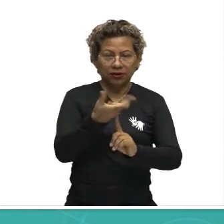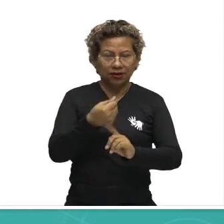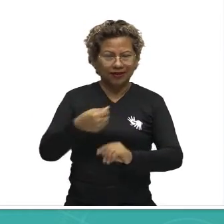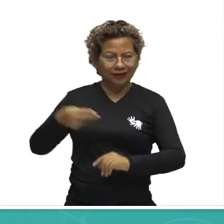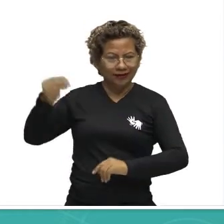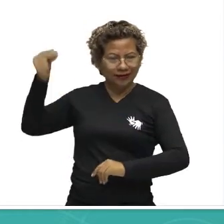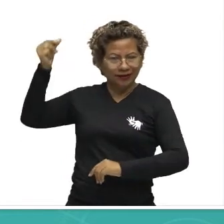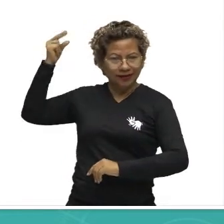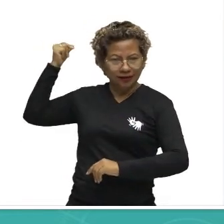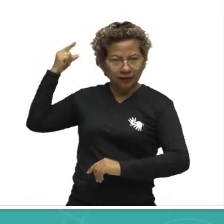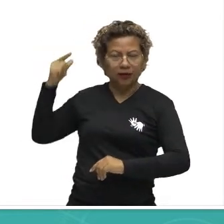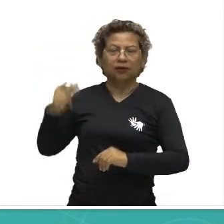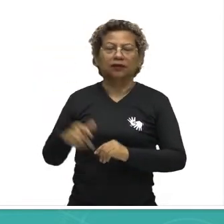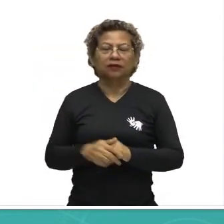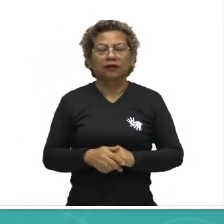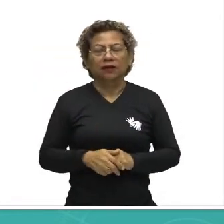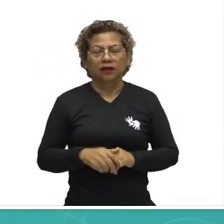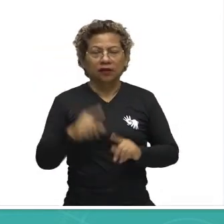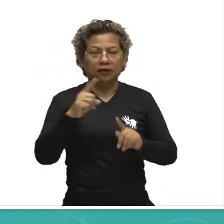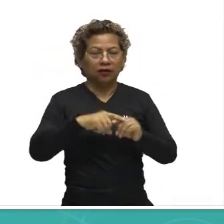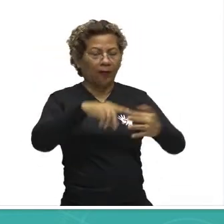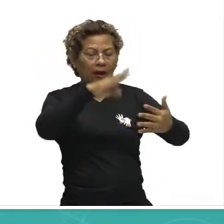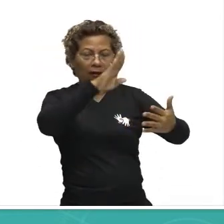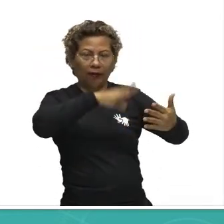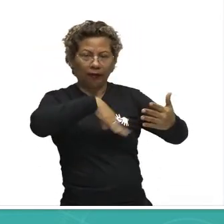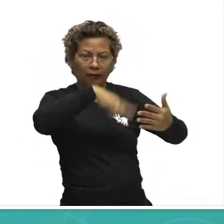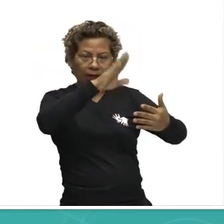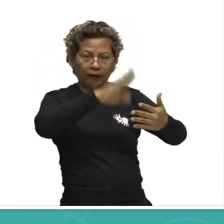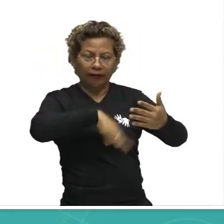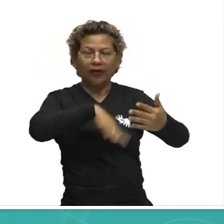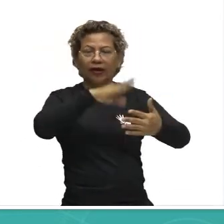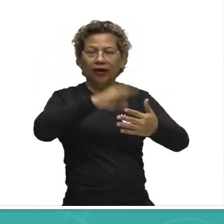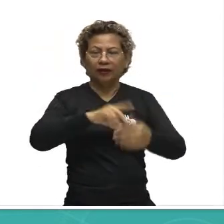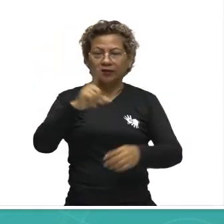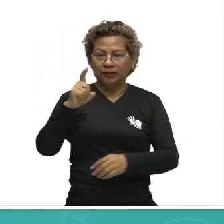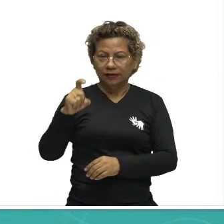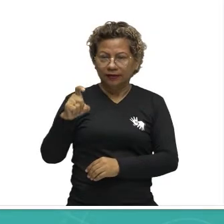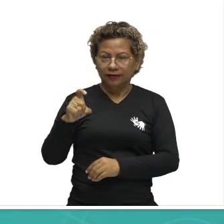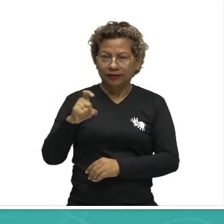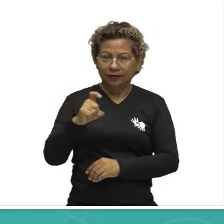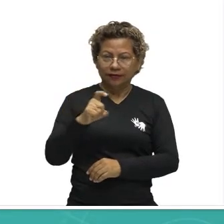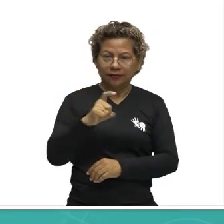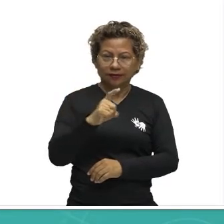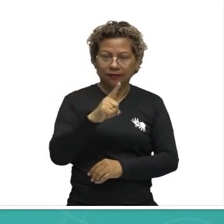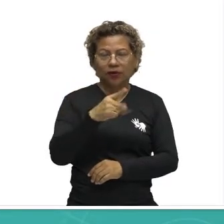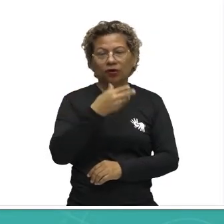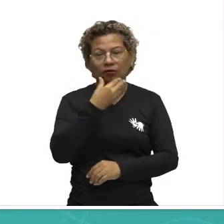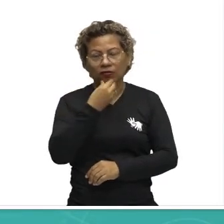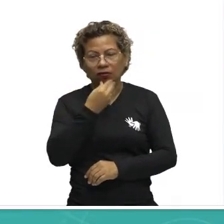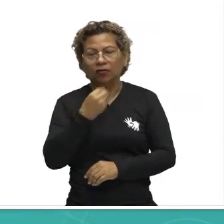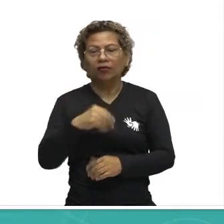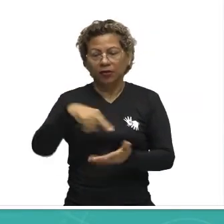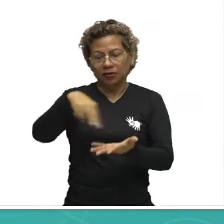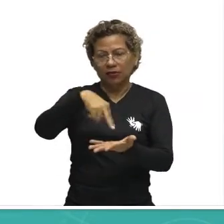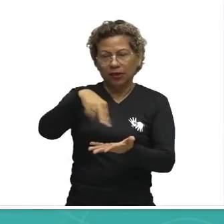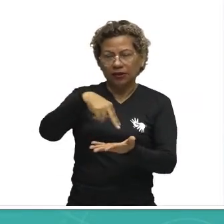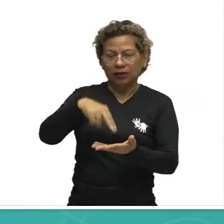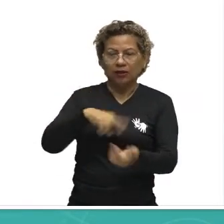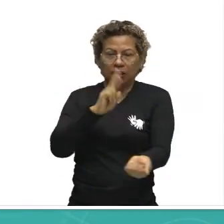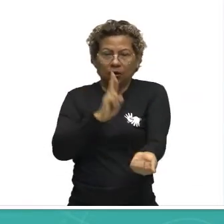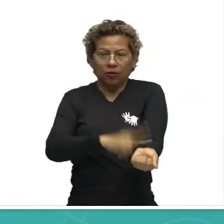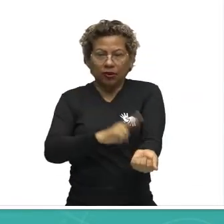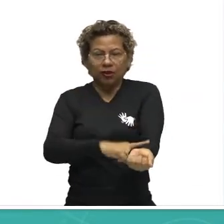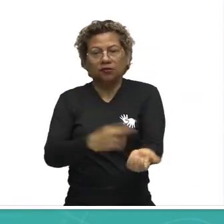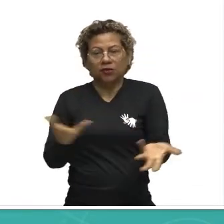da primitiva, a questão das pinturas rupestres, do homem da pré-história, a dança enquanto rito, eu trouxe para vocês algo